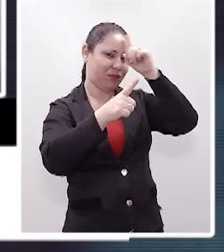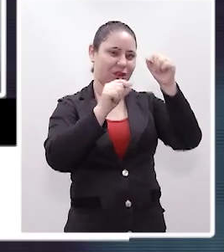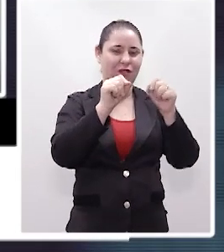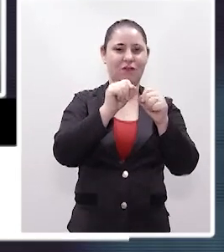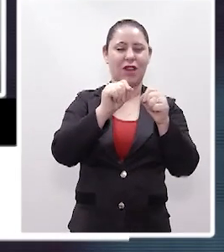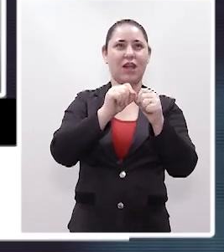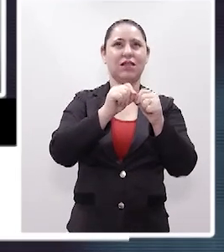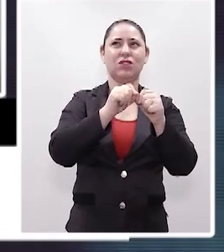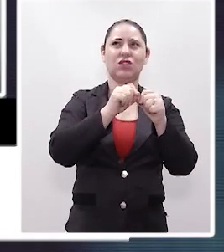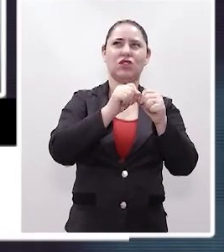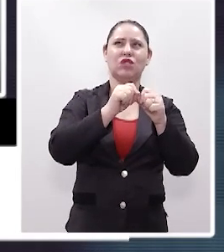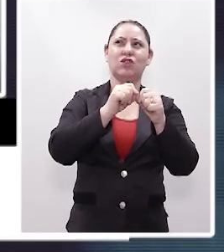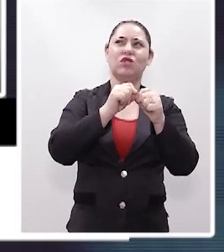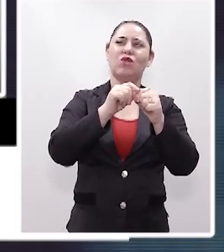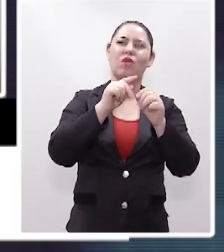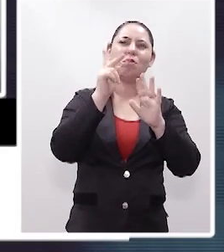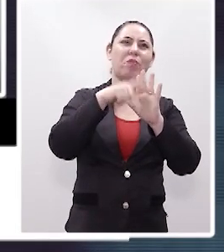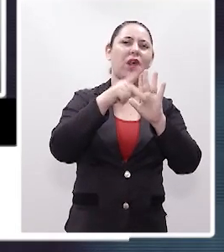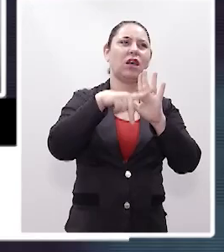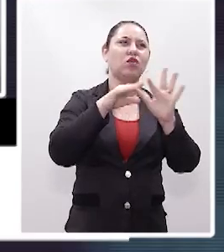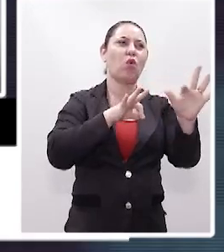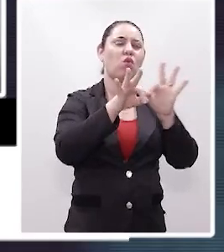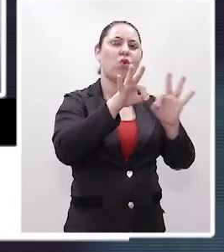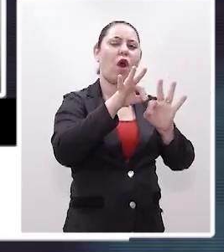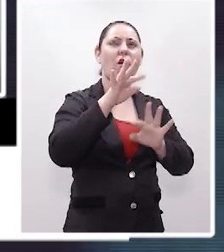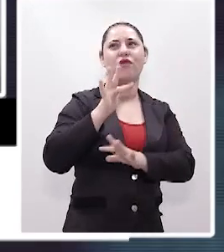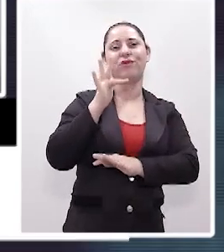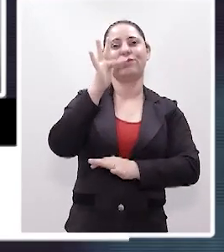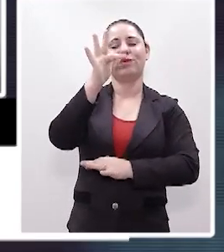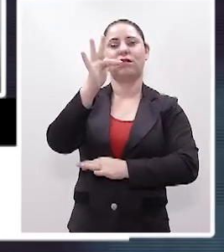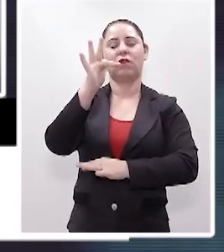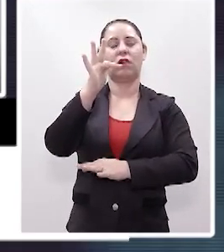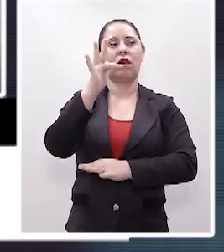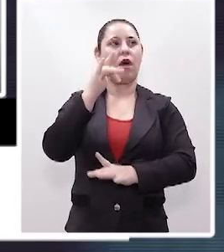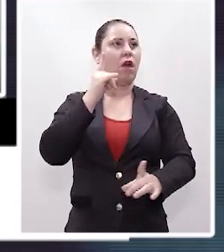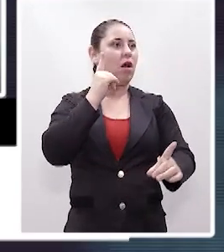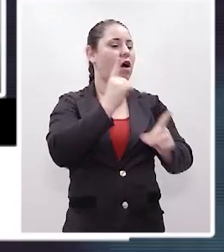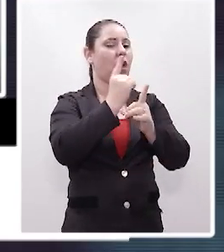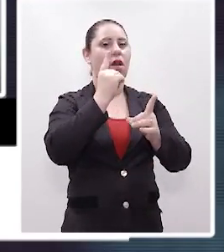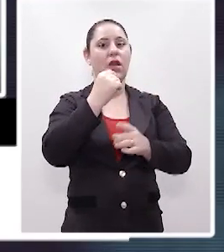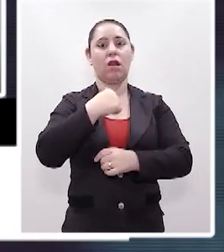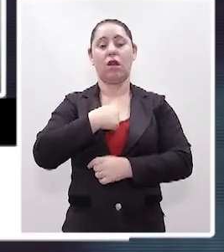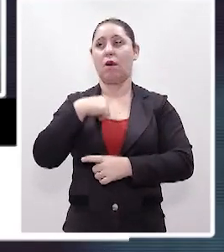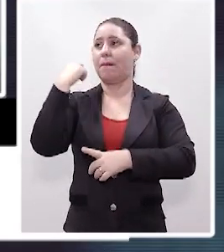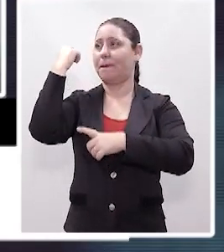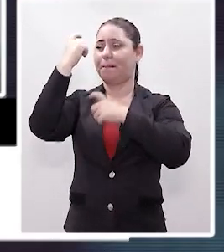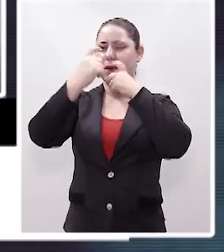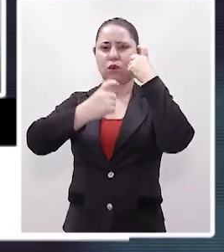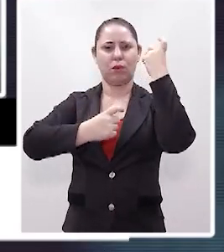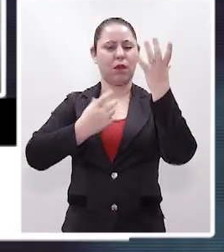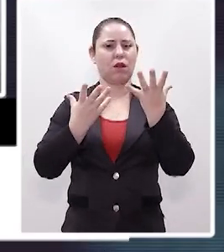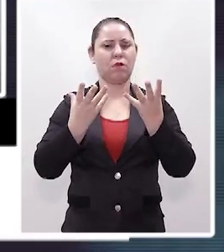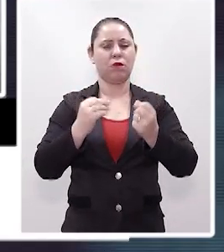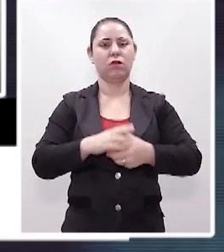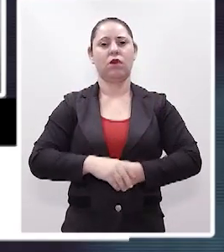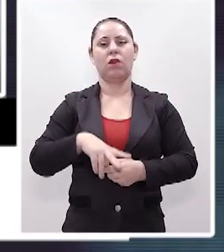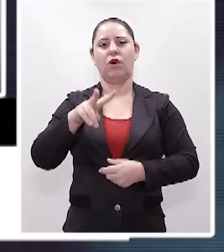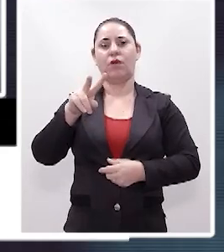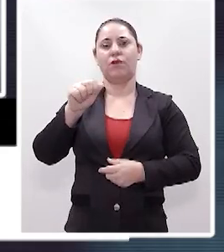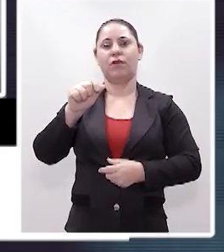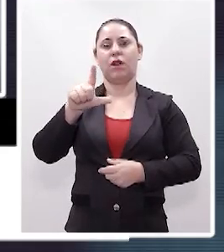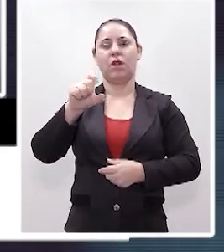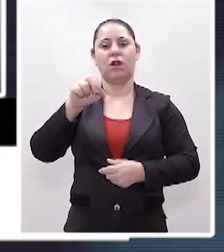eles fazem os planinhos deles ali. Então, assim, foi muito brusco. Eu fiquei muito preocupada. A Valentina, ela